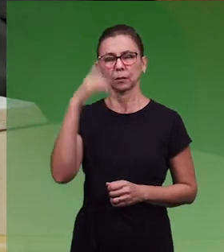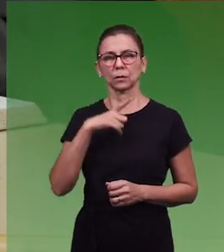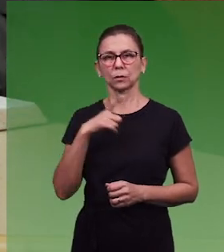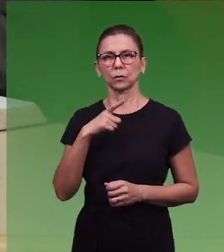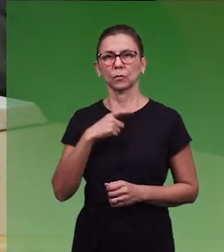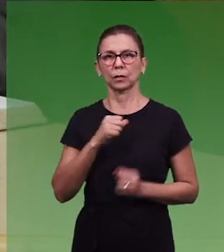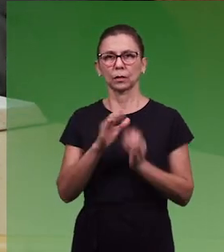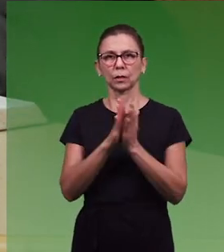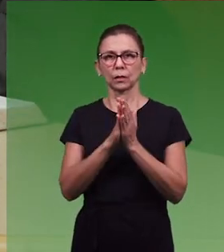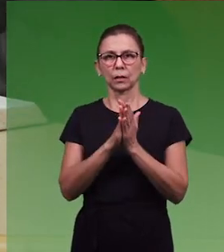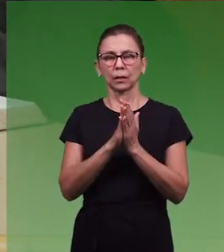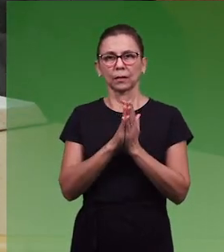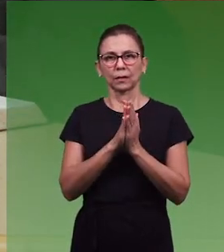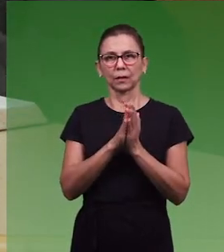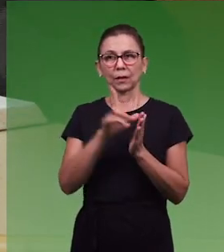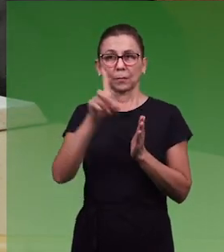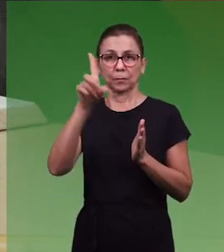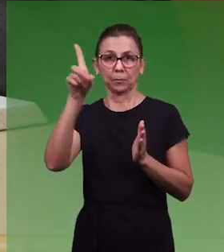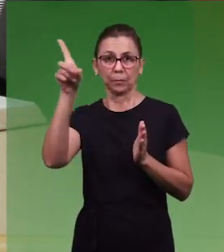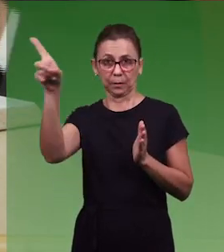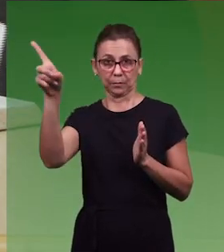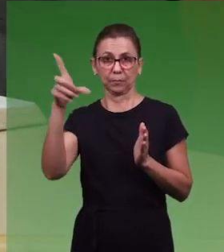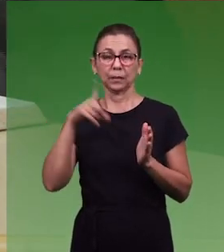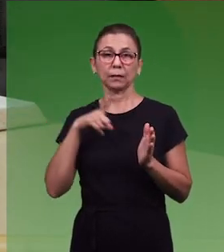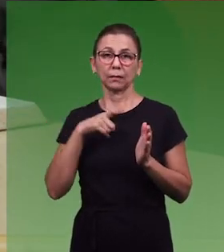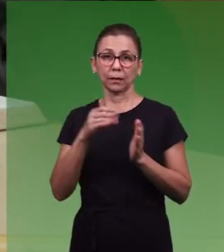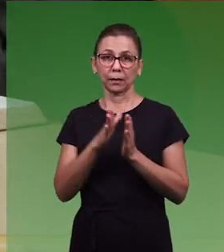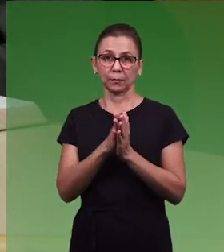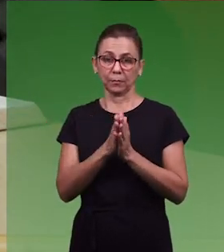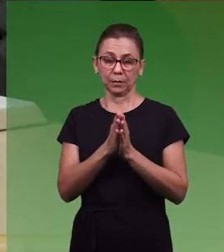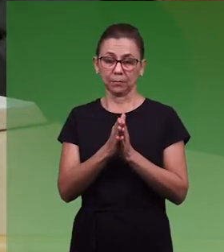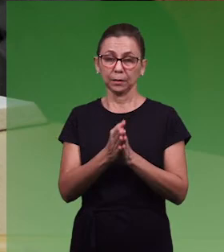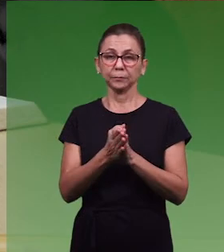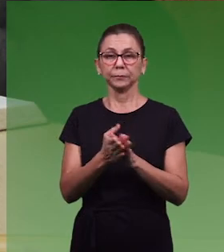coletânea. Não é, hein? Uma coletânea,